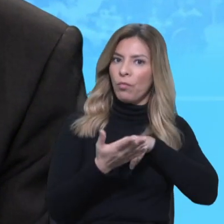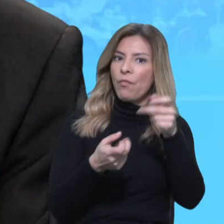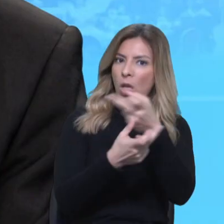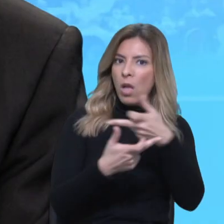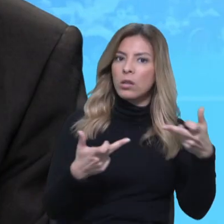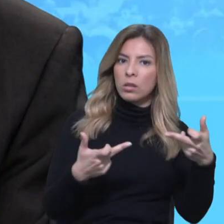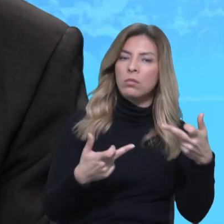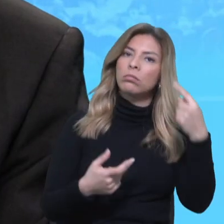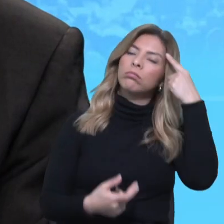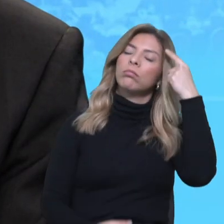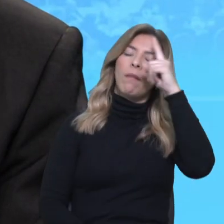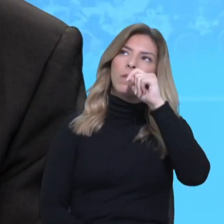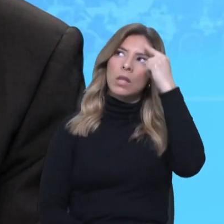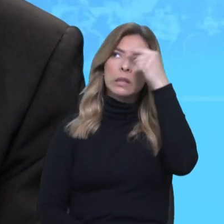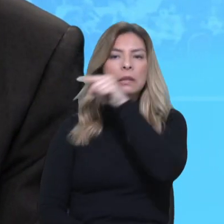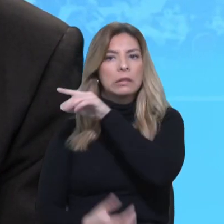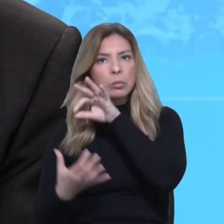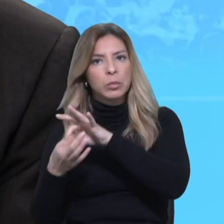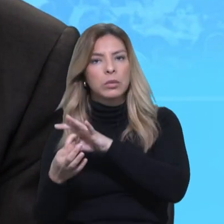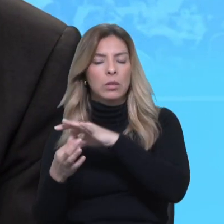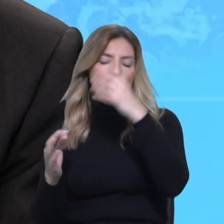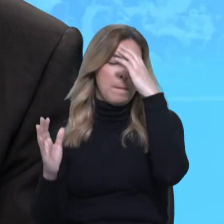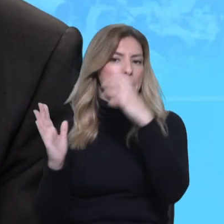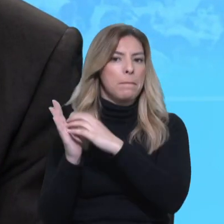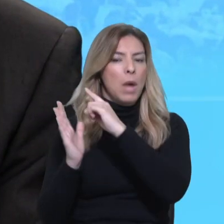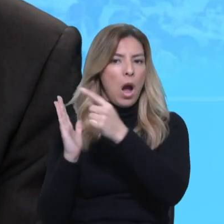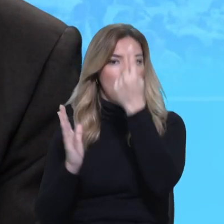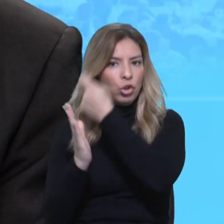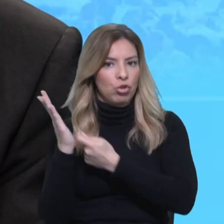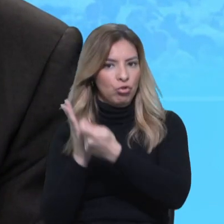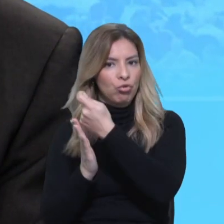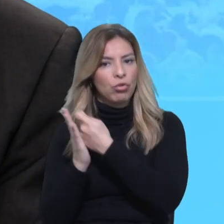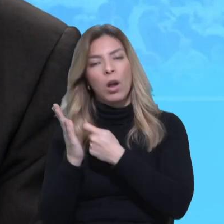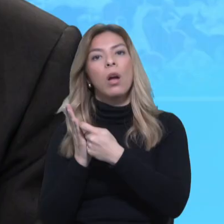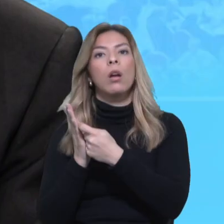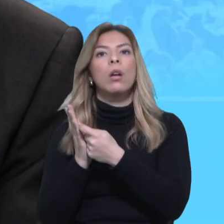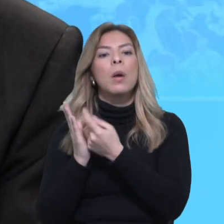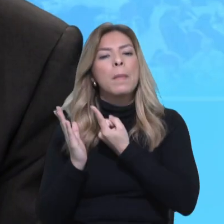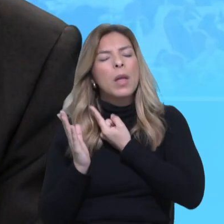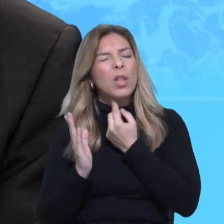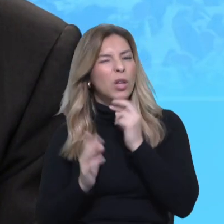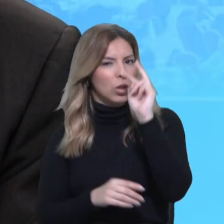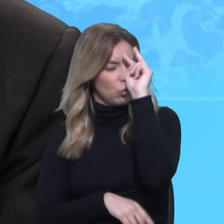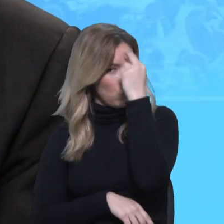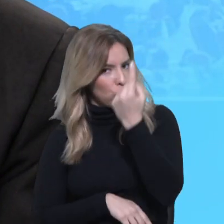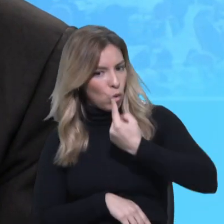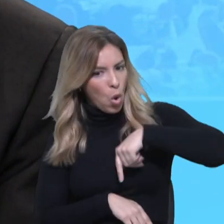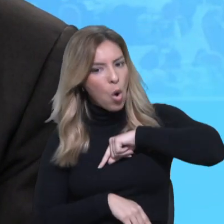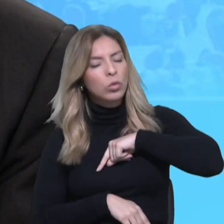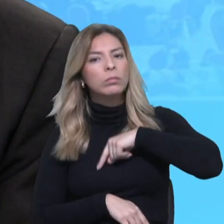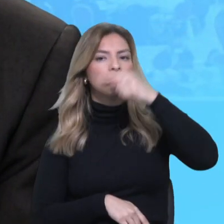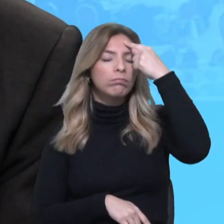Ben-Sirá, lembrei-me precisamente desse monge. Nós temos que fazer um esforço para que as nossas palavras